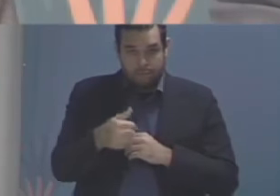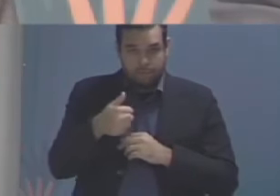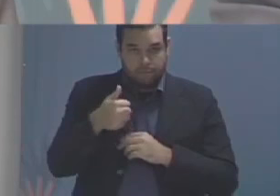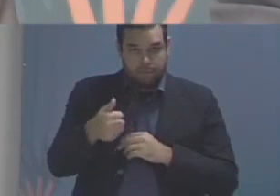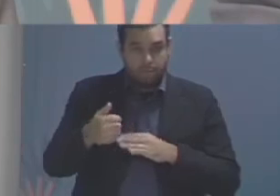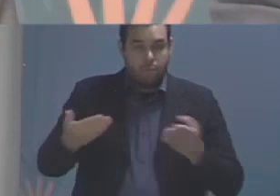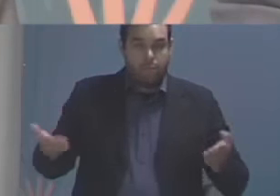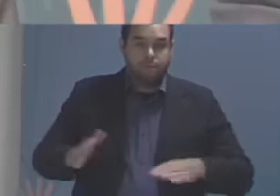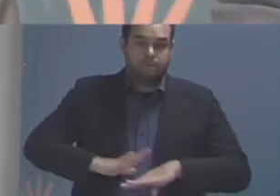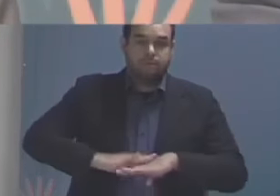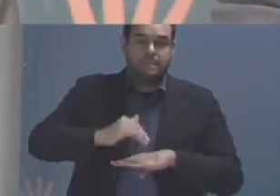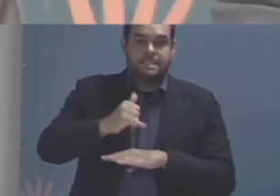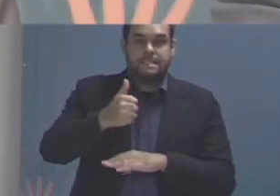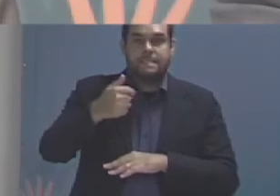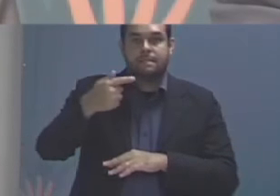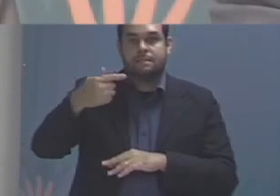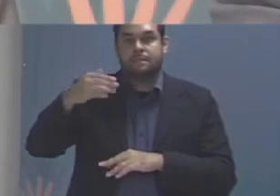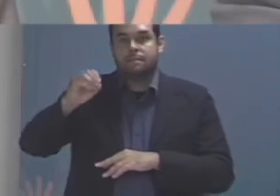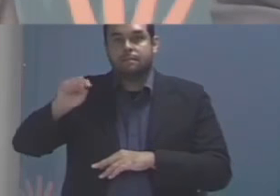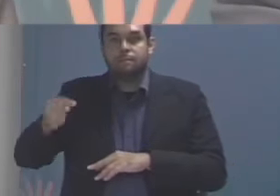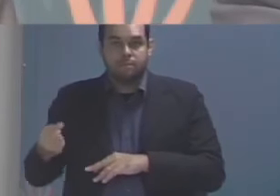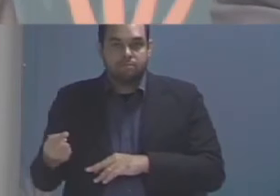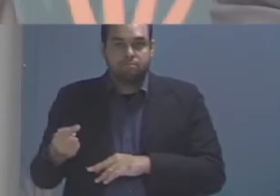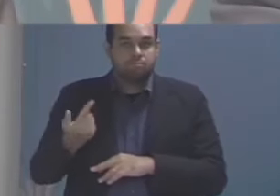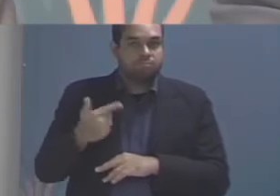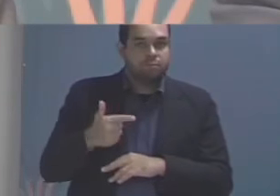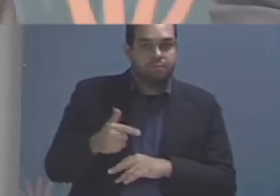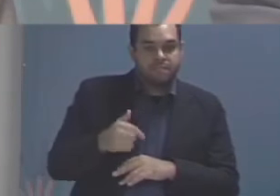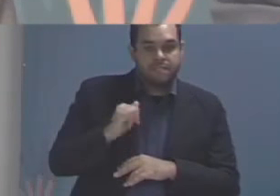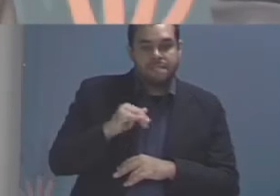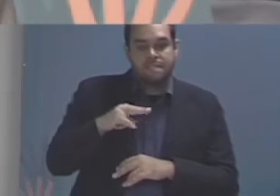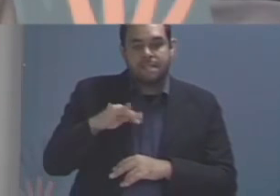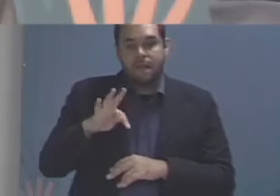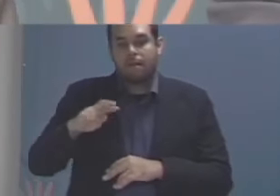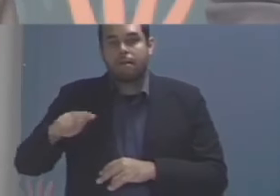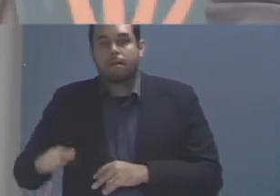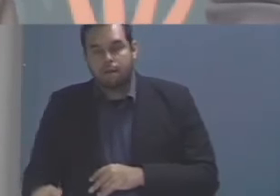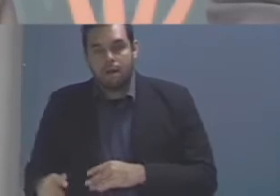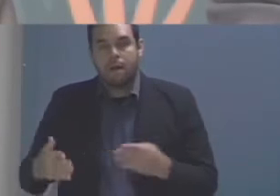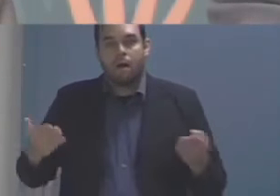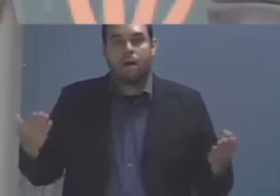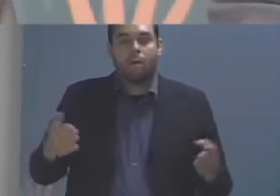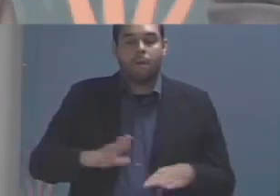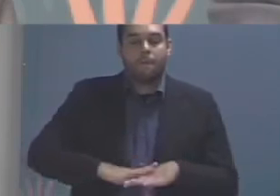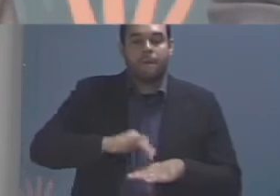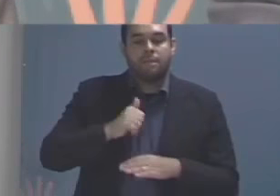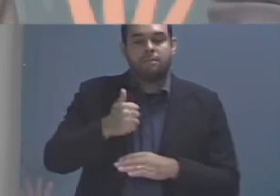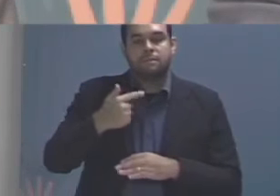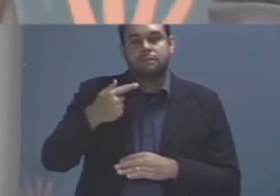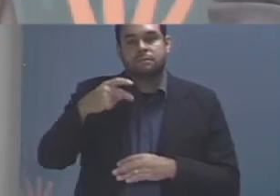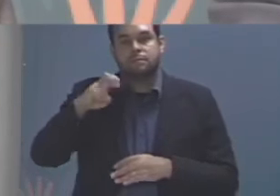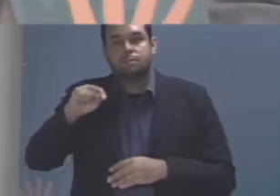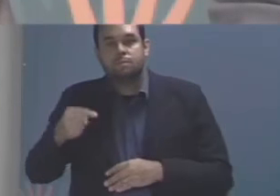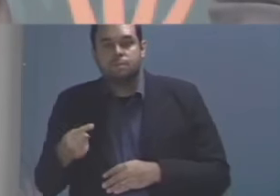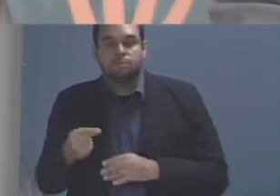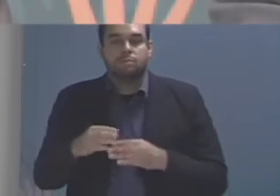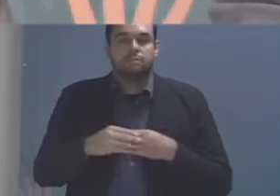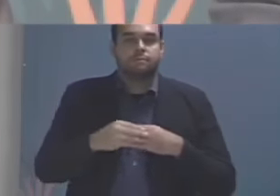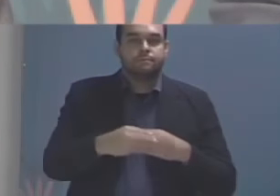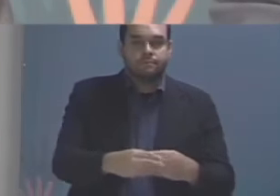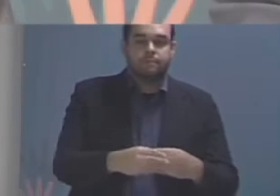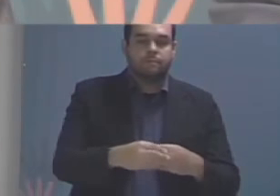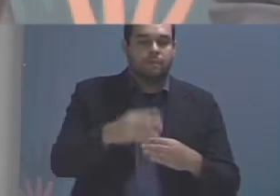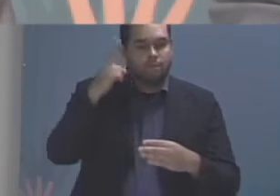de 170 mil. O Instagram não existia, e nós temos as pessoas nos seguindo, são mais de 25 mil seguidores. Batemos todas as